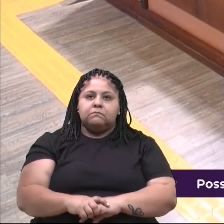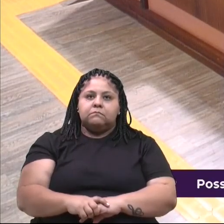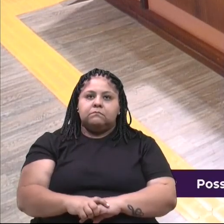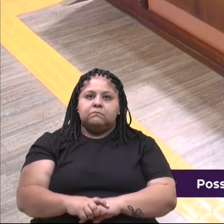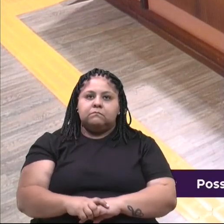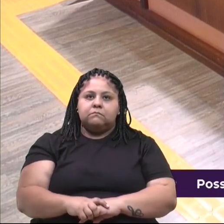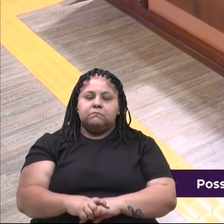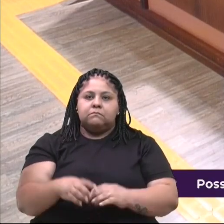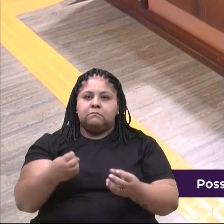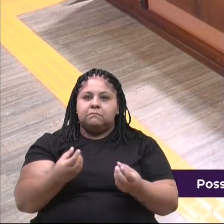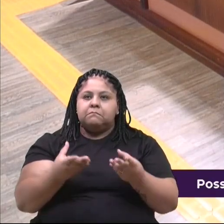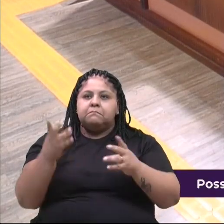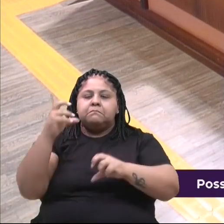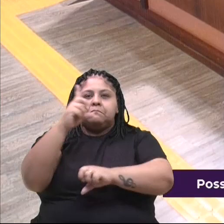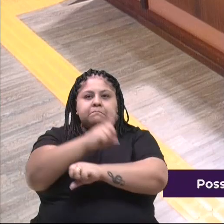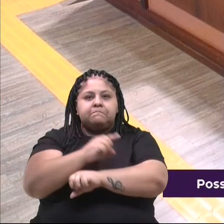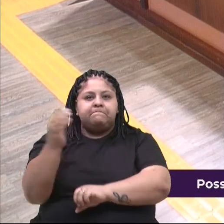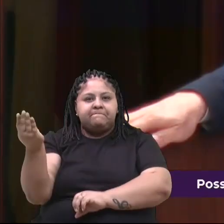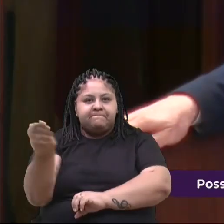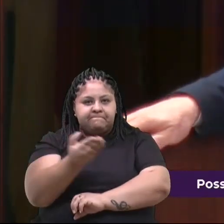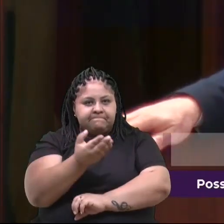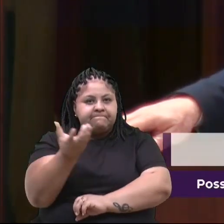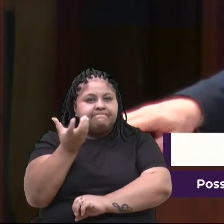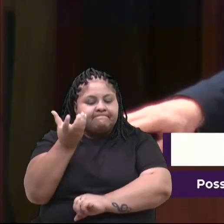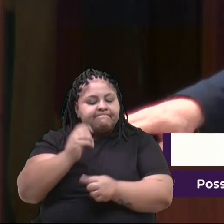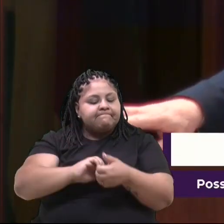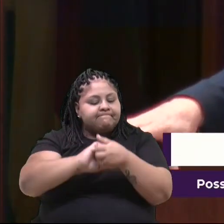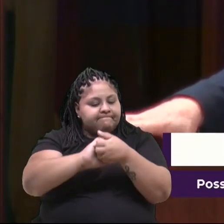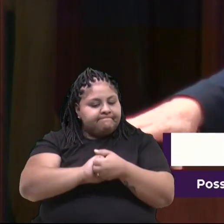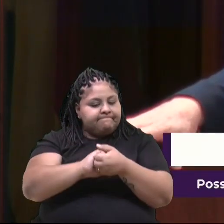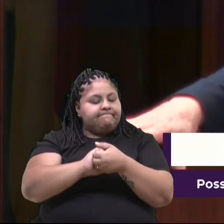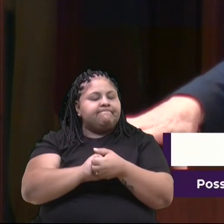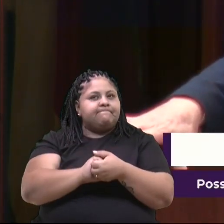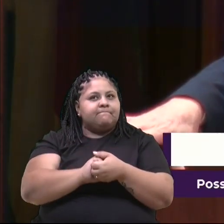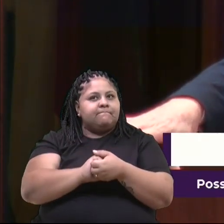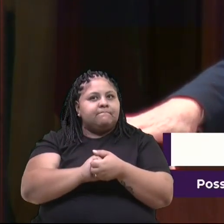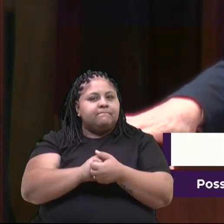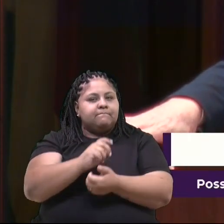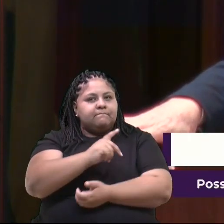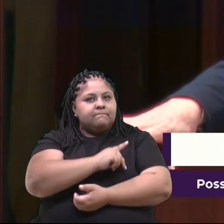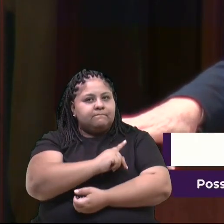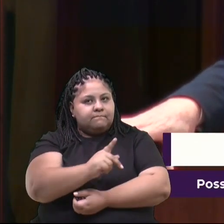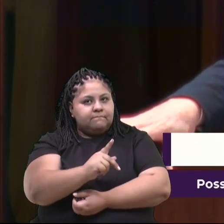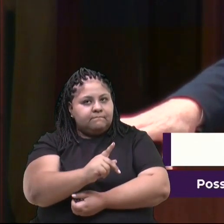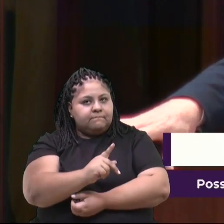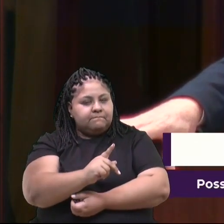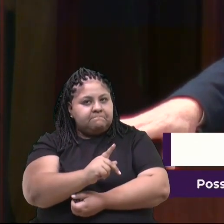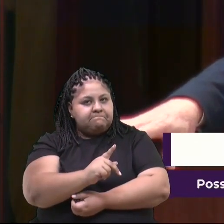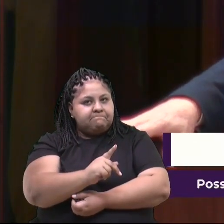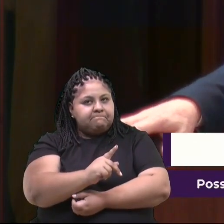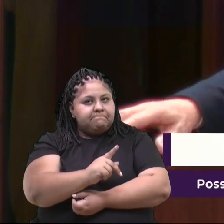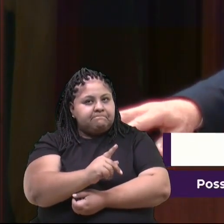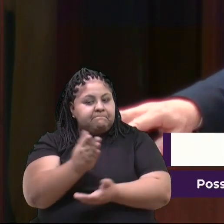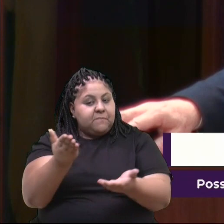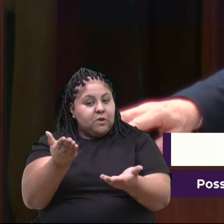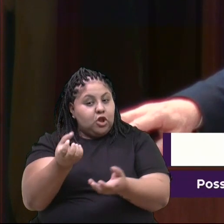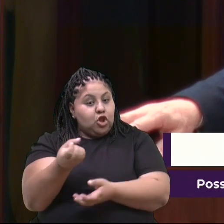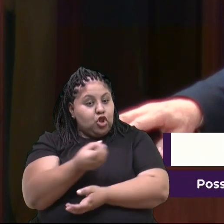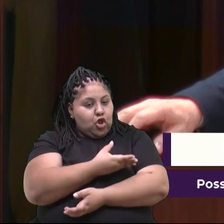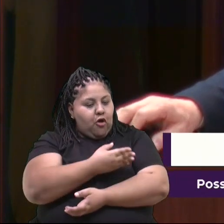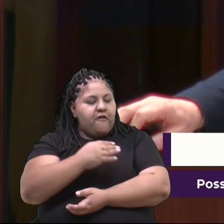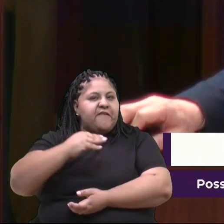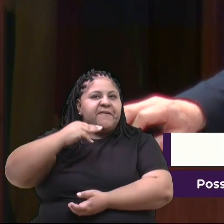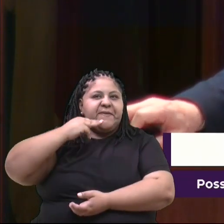Muito bom dia, senhoras e senhores. Quero saudar o presidente empossada, vereadora